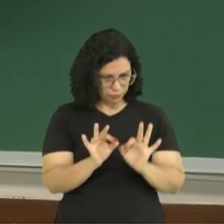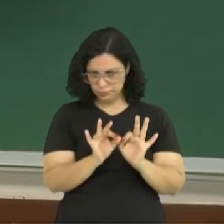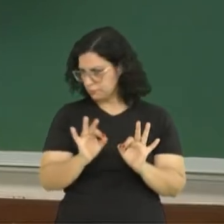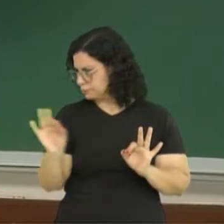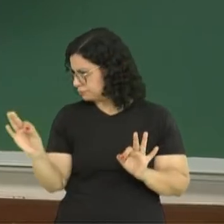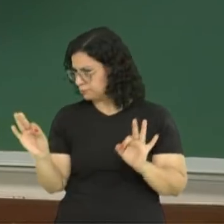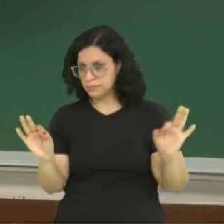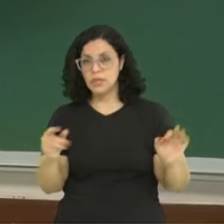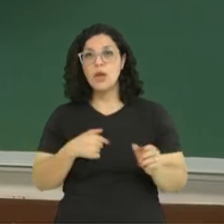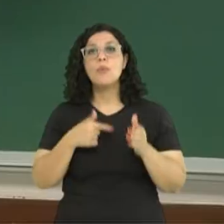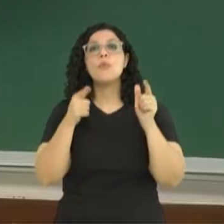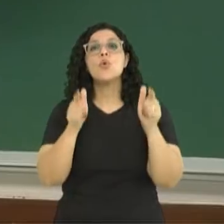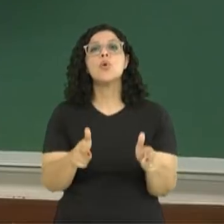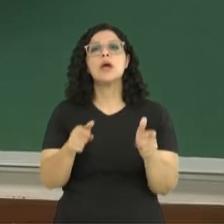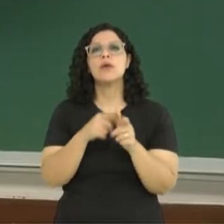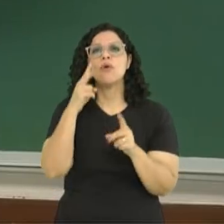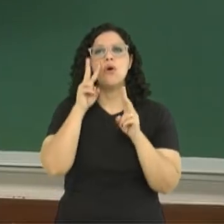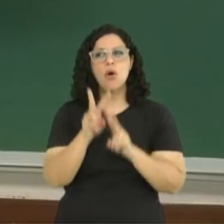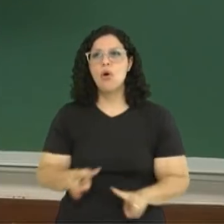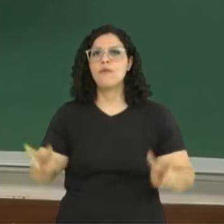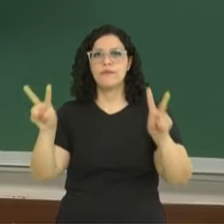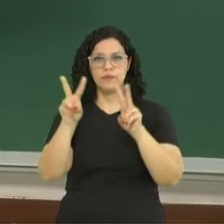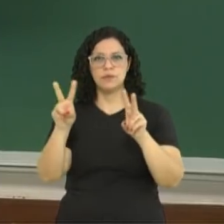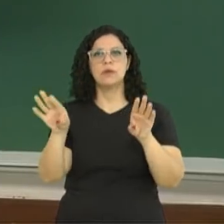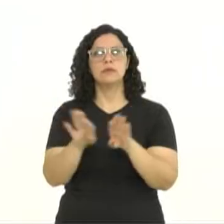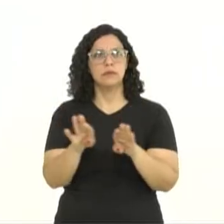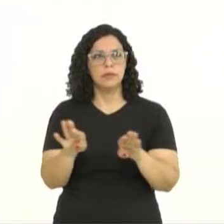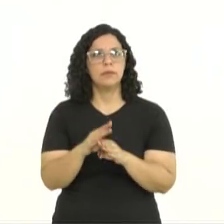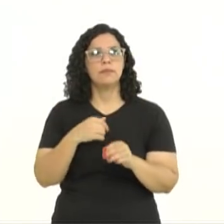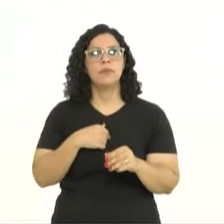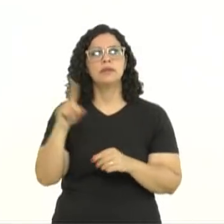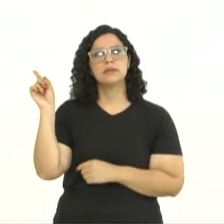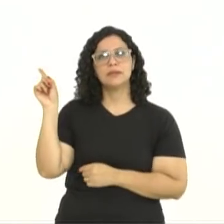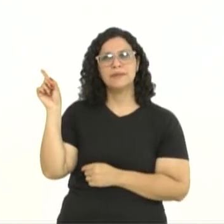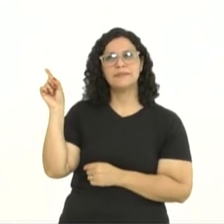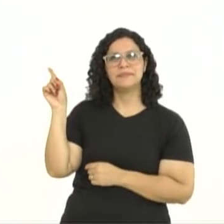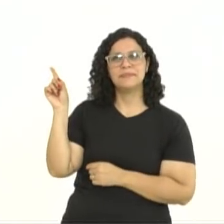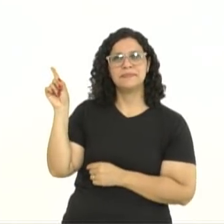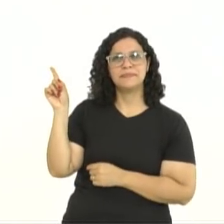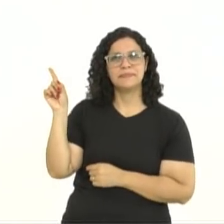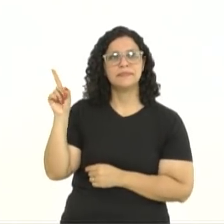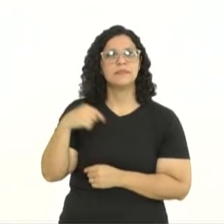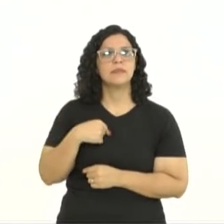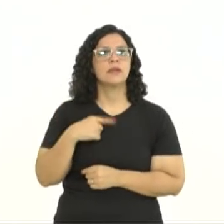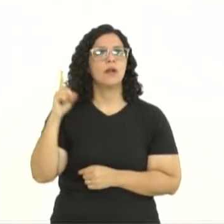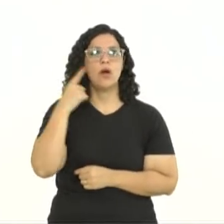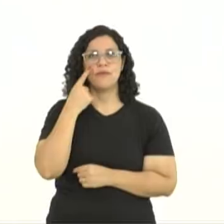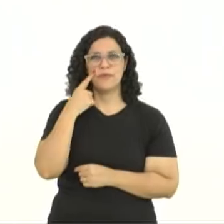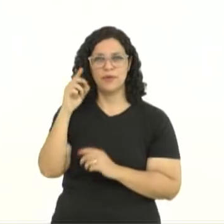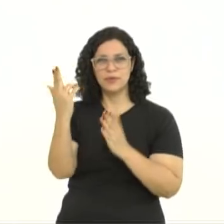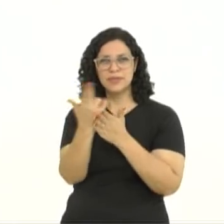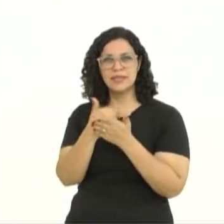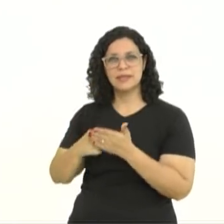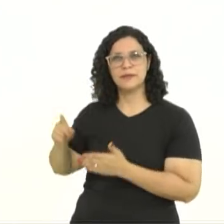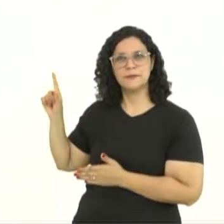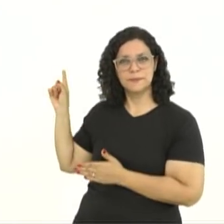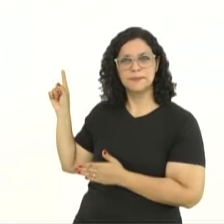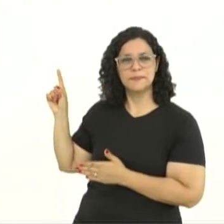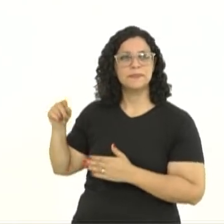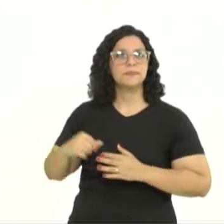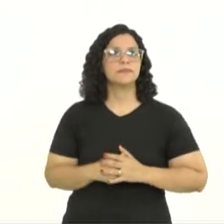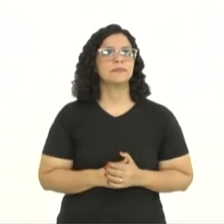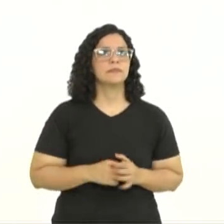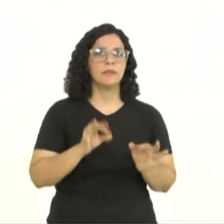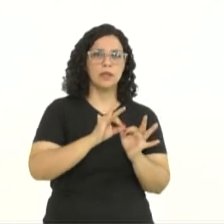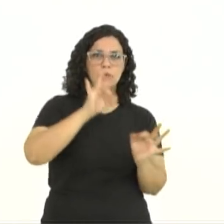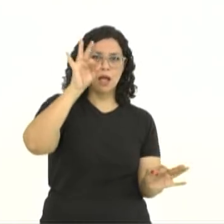vai mostrar a direção do olhar para você. E ele pode ser reto, quebrado, misto, curvo ou ondulado. Vamos dar uma olhadinha visualmente.